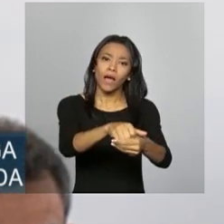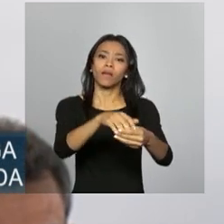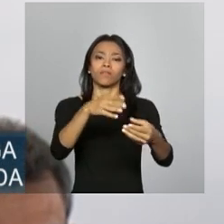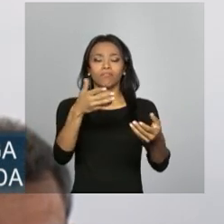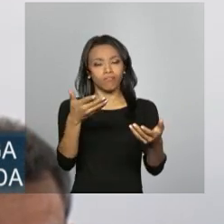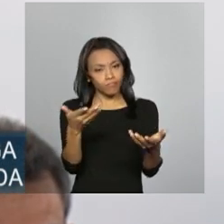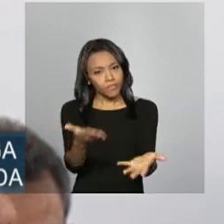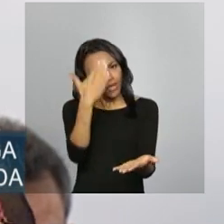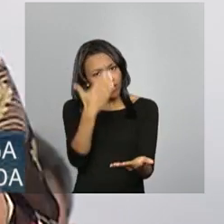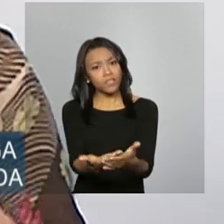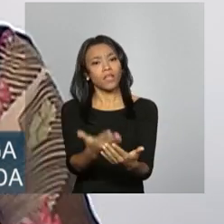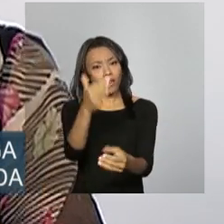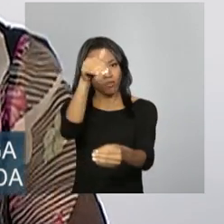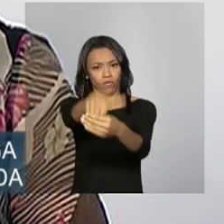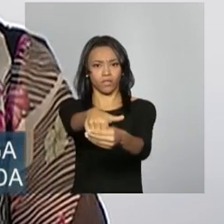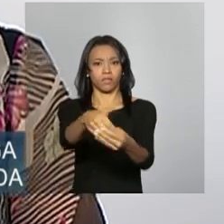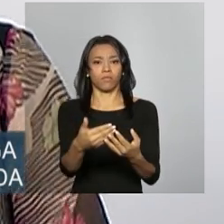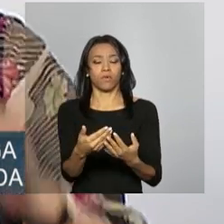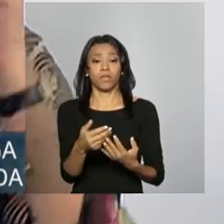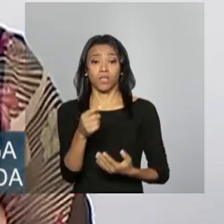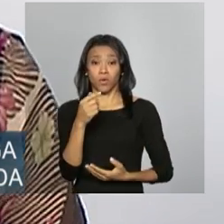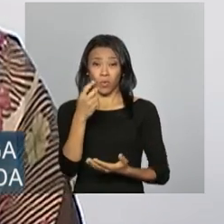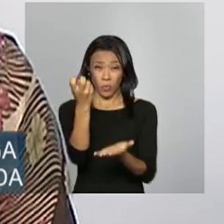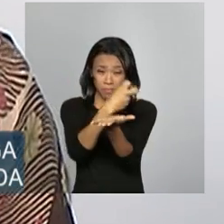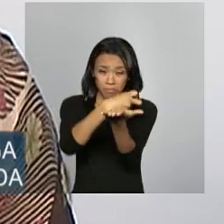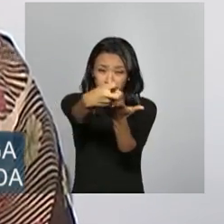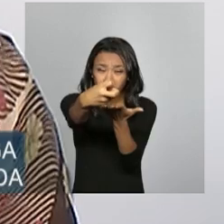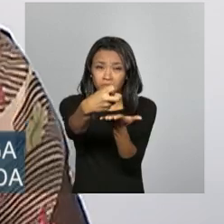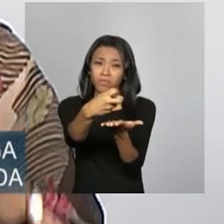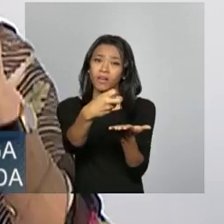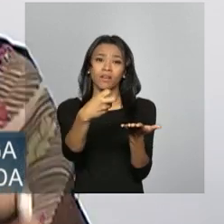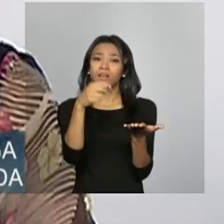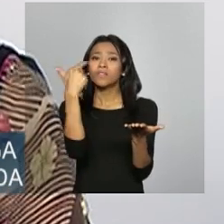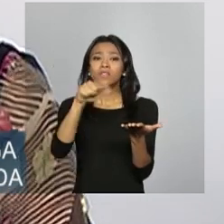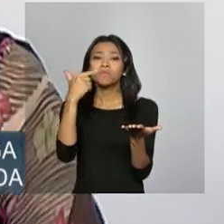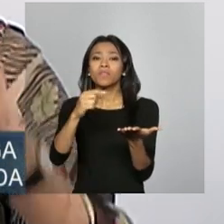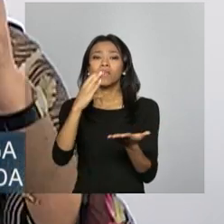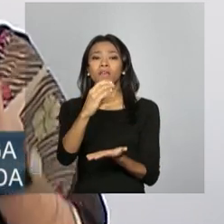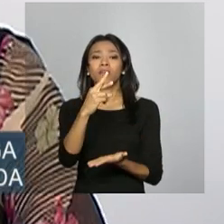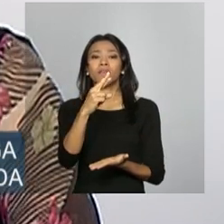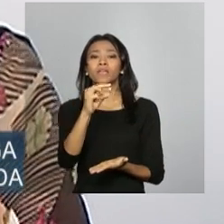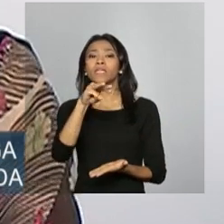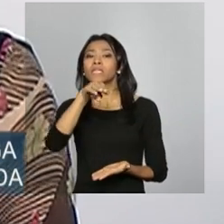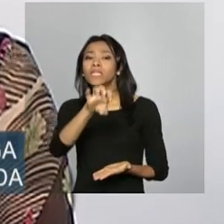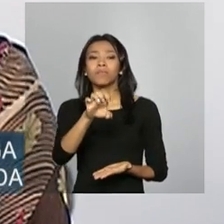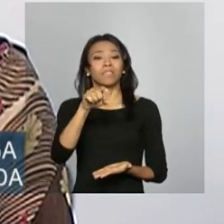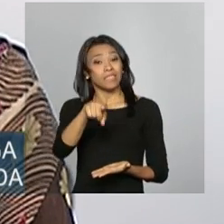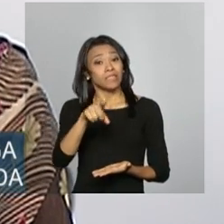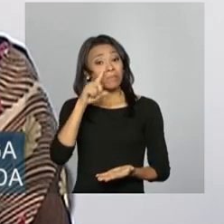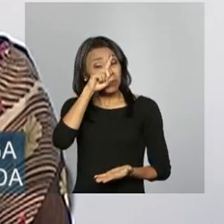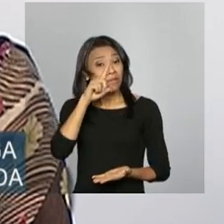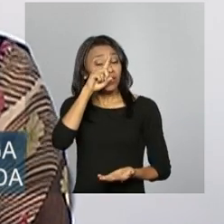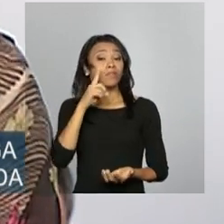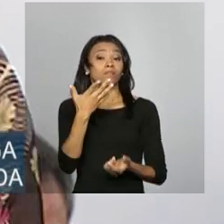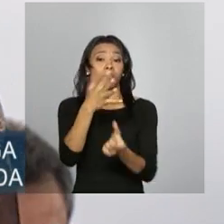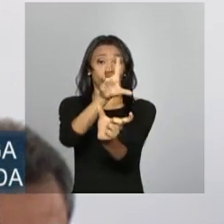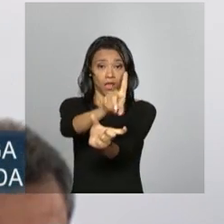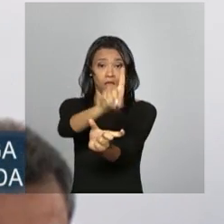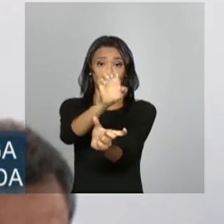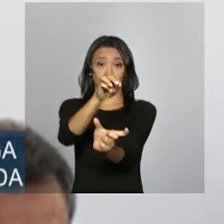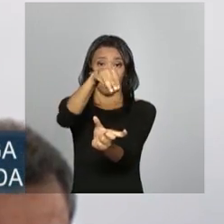votar. Um impeachment sem causa compromete a democracia do nosso país.